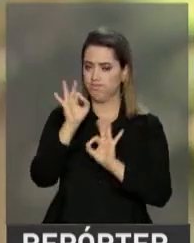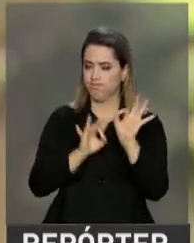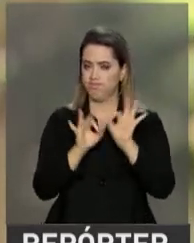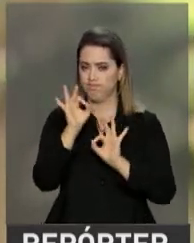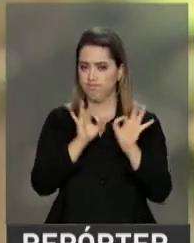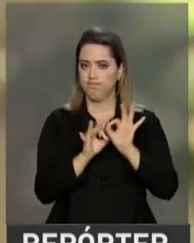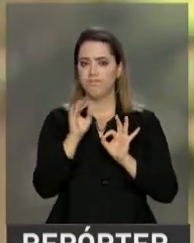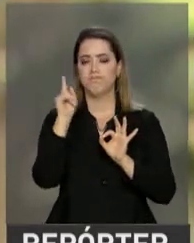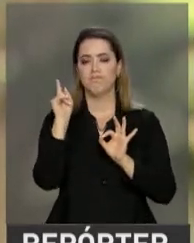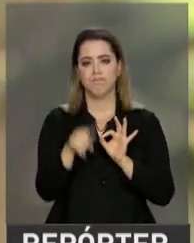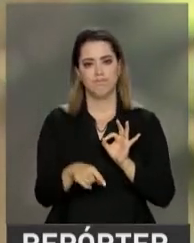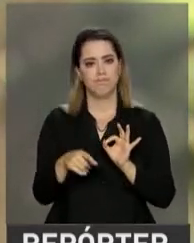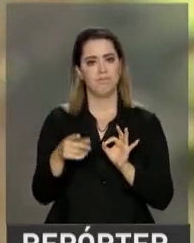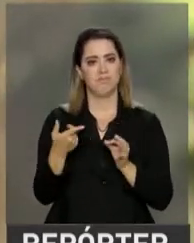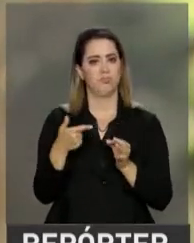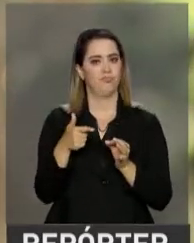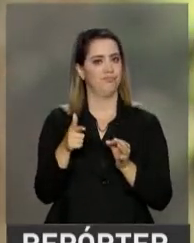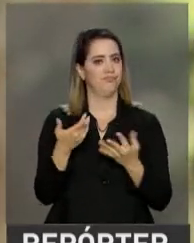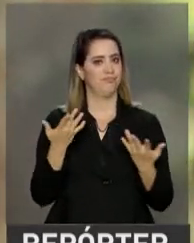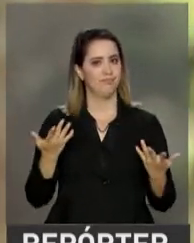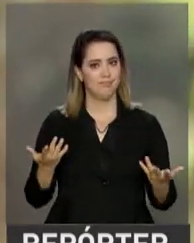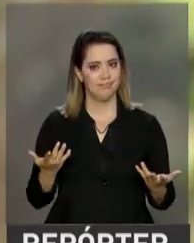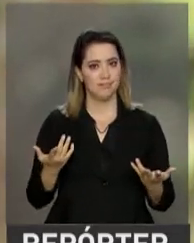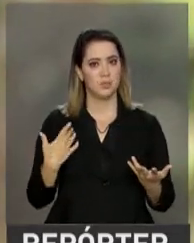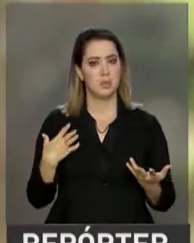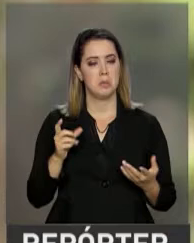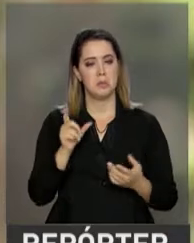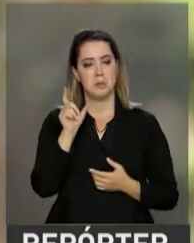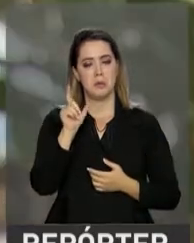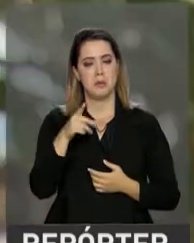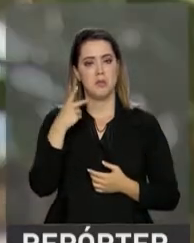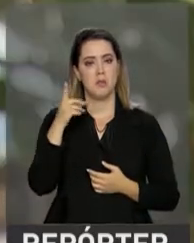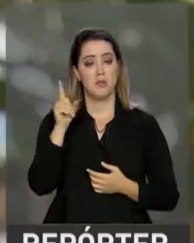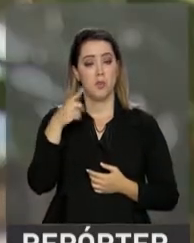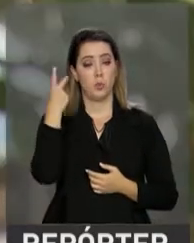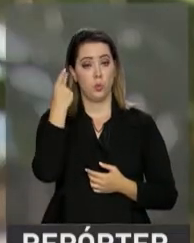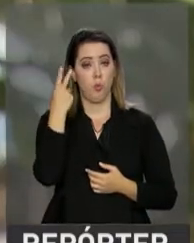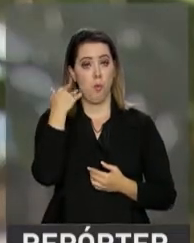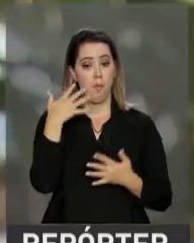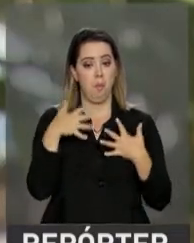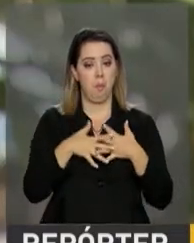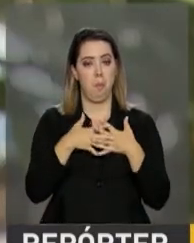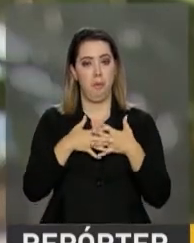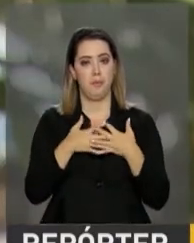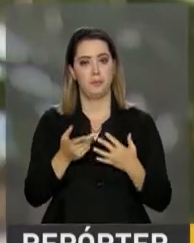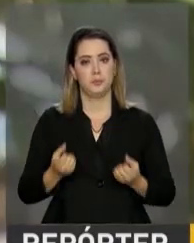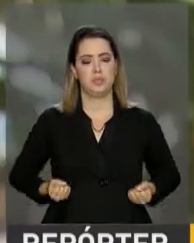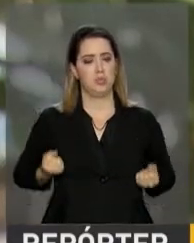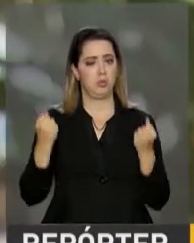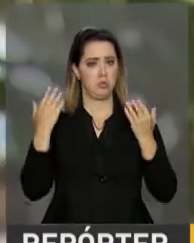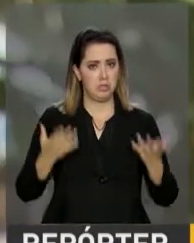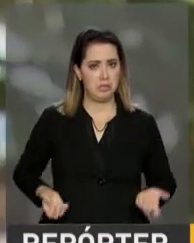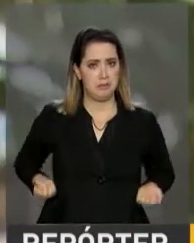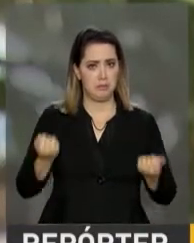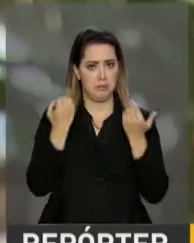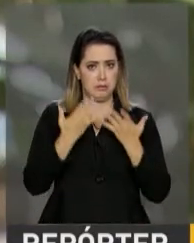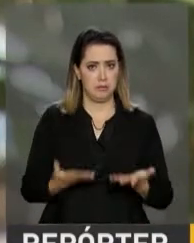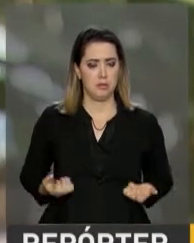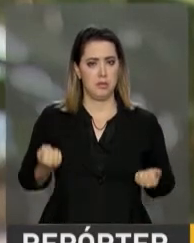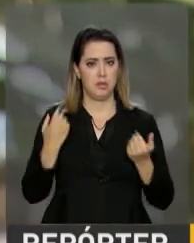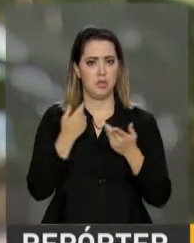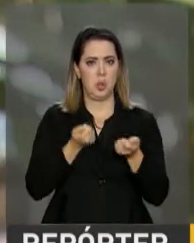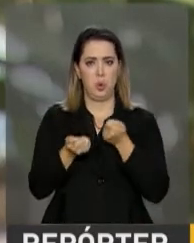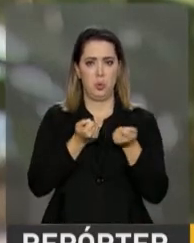financeiramente não é tão comum entre os brasileiros os gastos excessivos gente não tem o controle do orçamento familiar